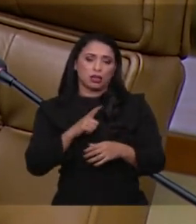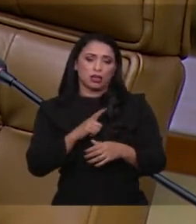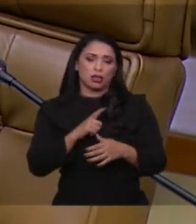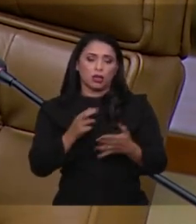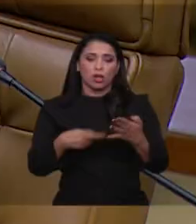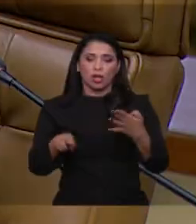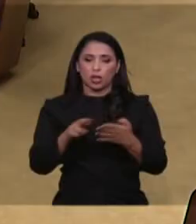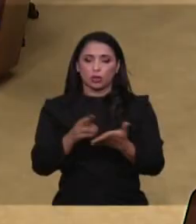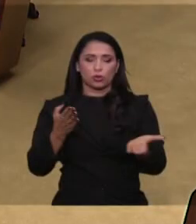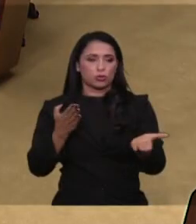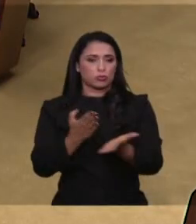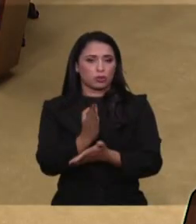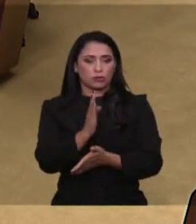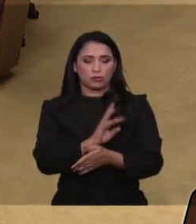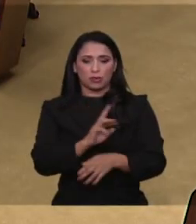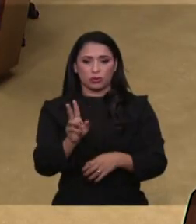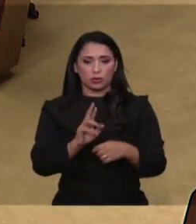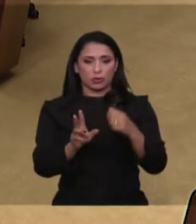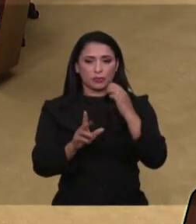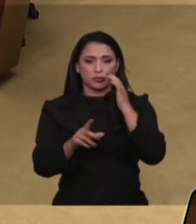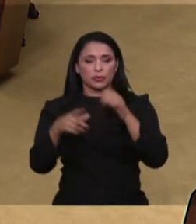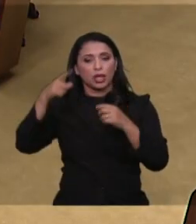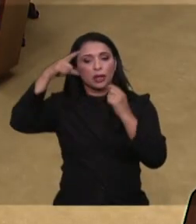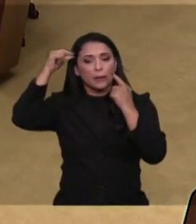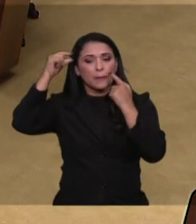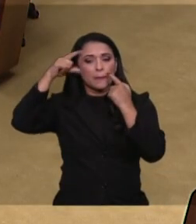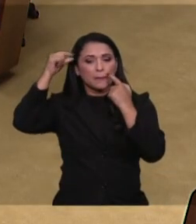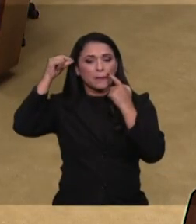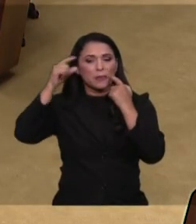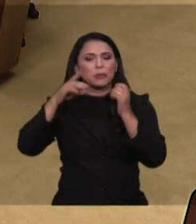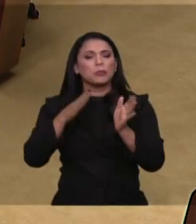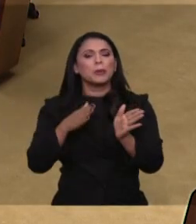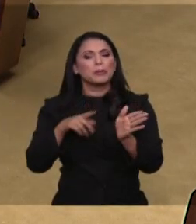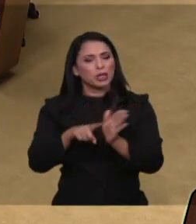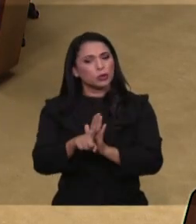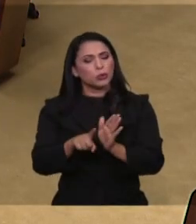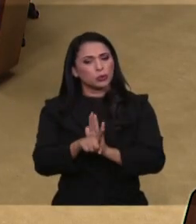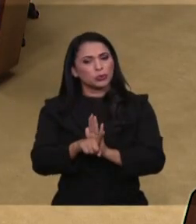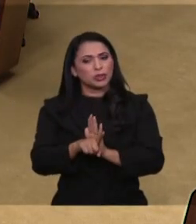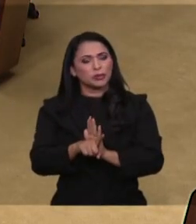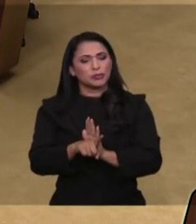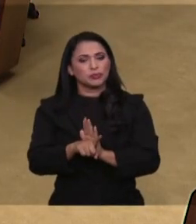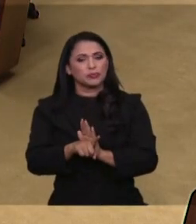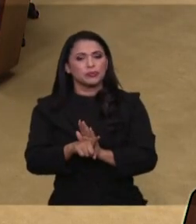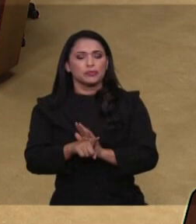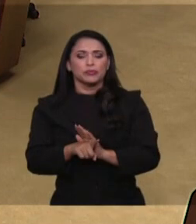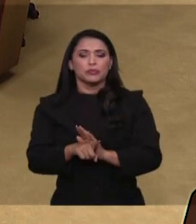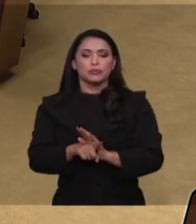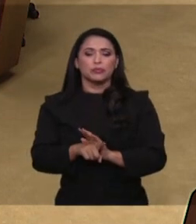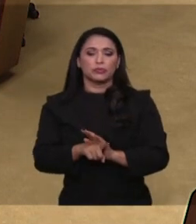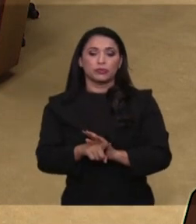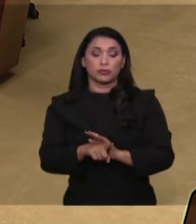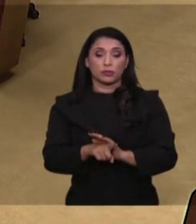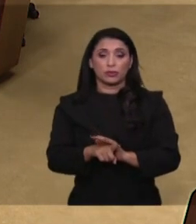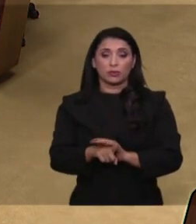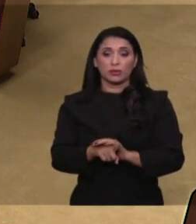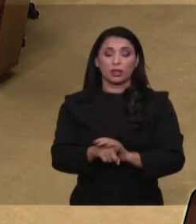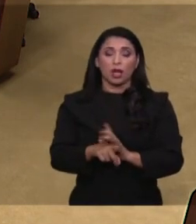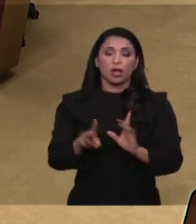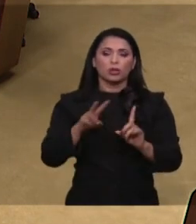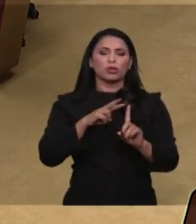demais. Obrigado, presidente. Eu só queria fazer uma pergunta, não é retórica, é real. Do ponto de vista